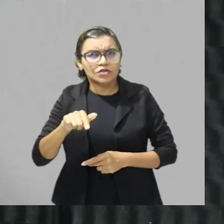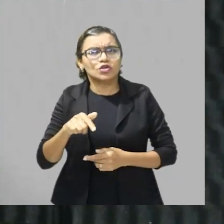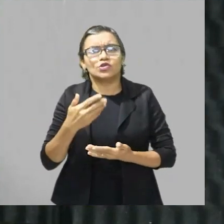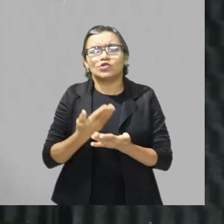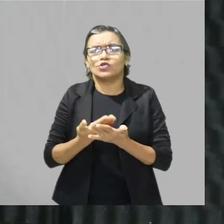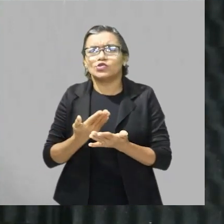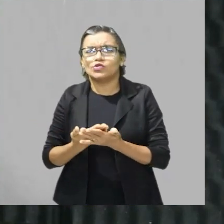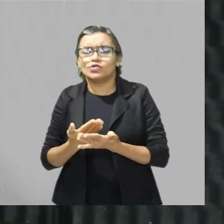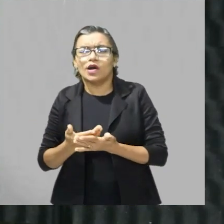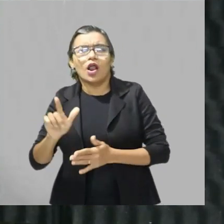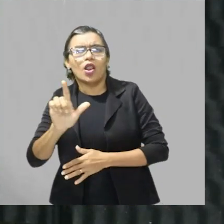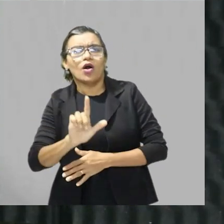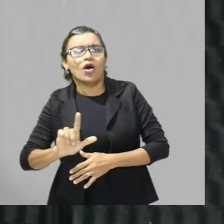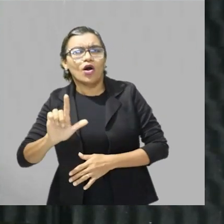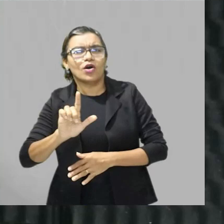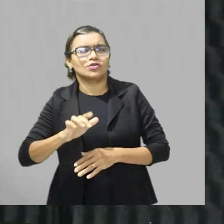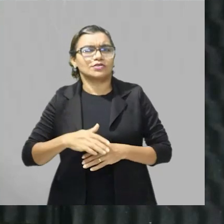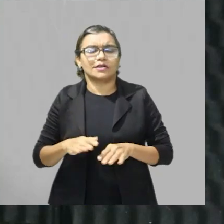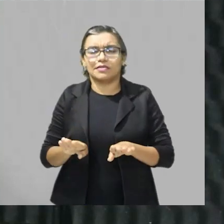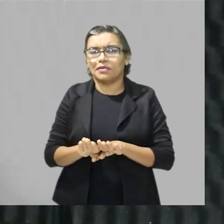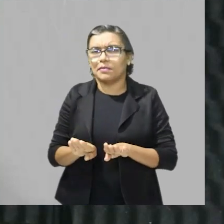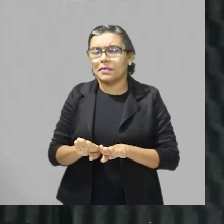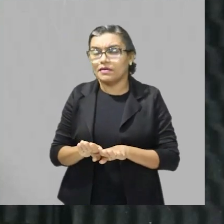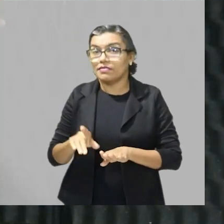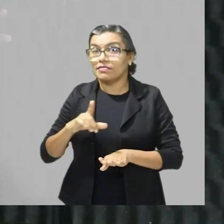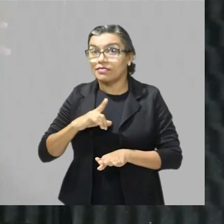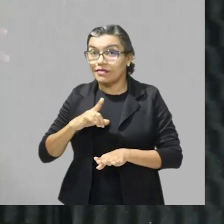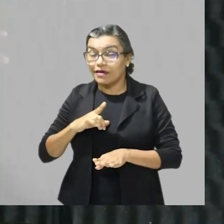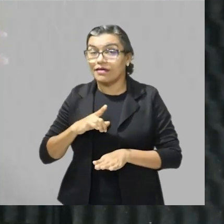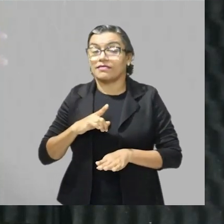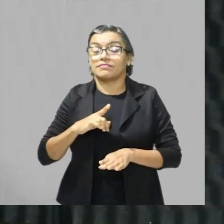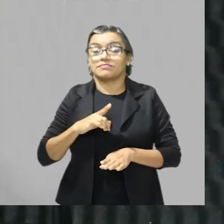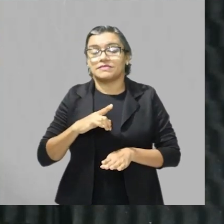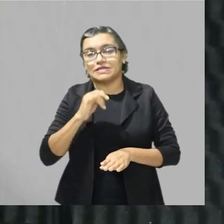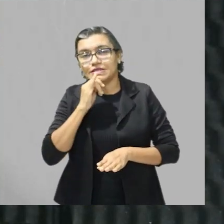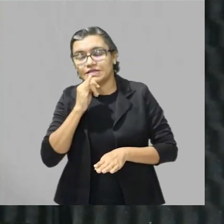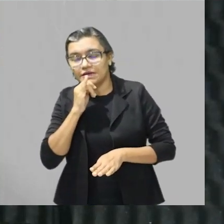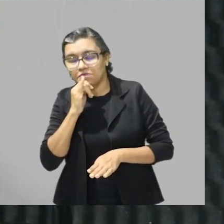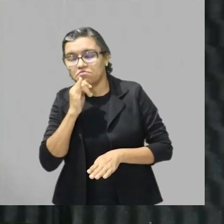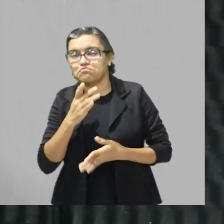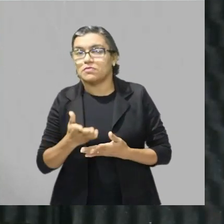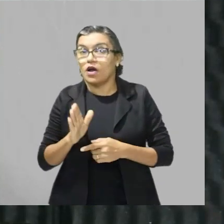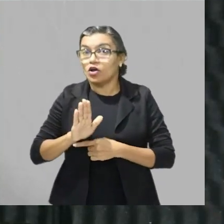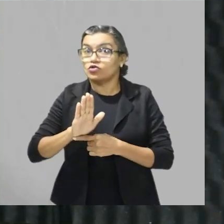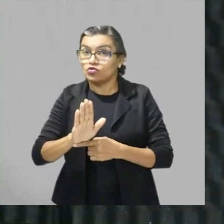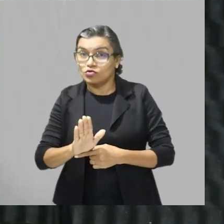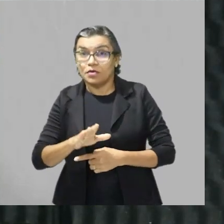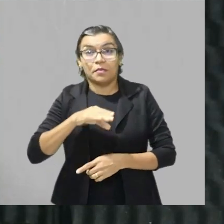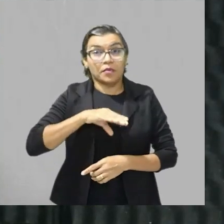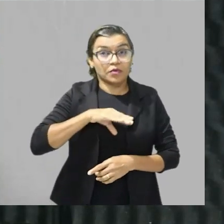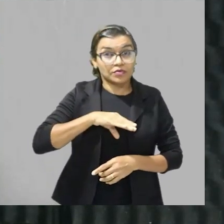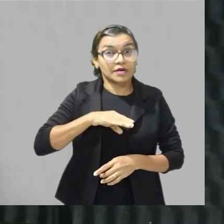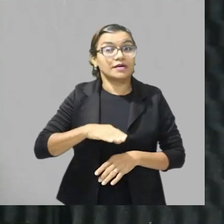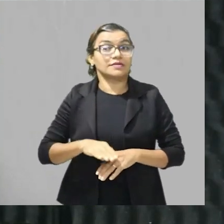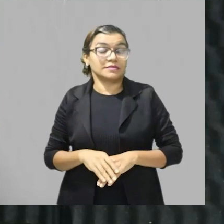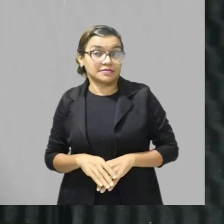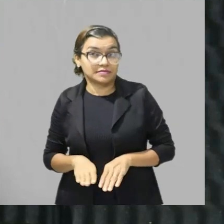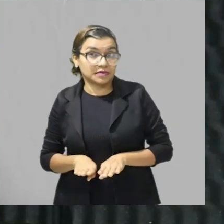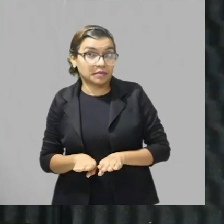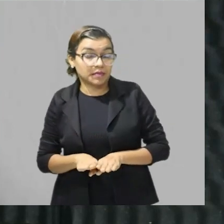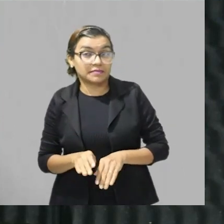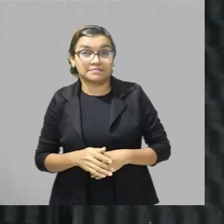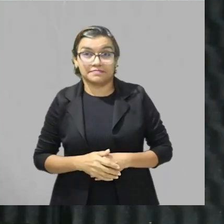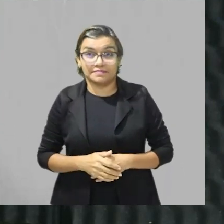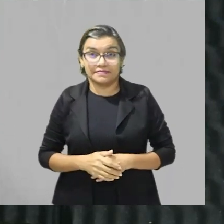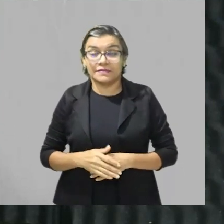aí vem que a parte de Claro língua portuguesa linguagem esse códigos aí vem a arte na estética